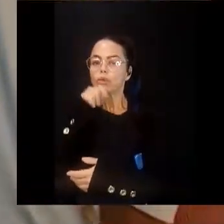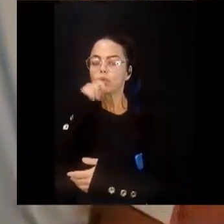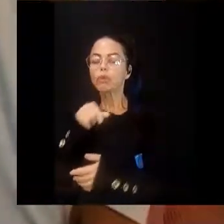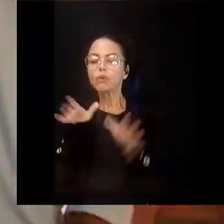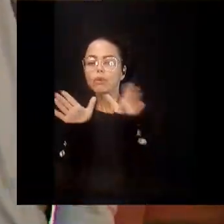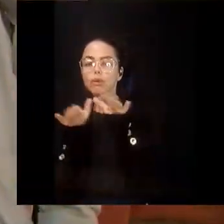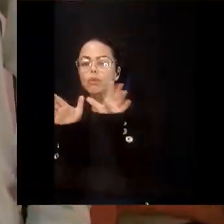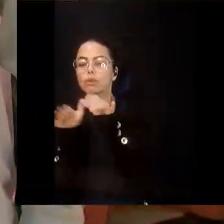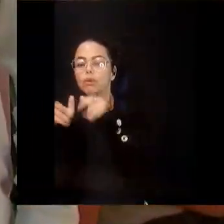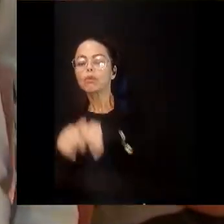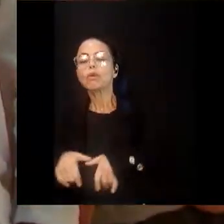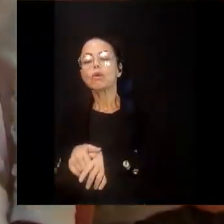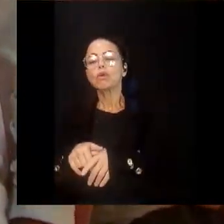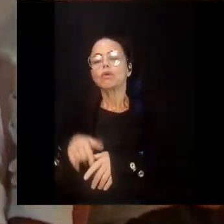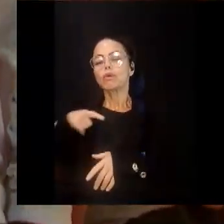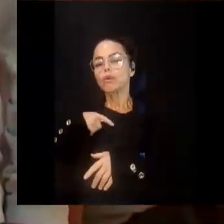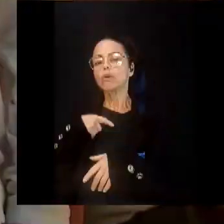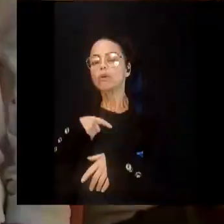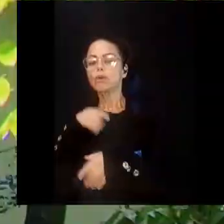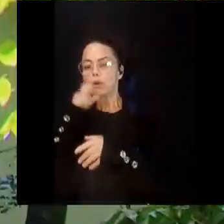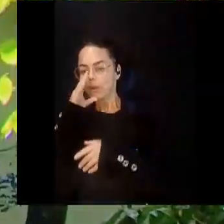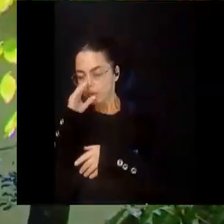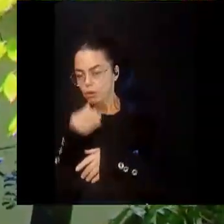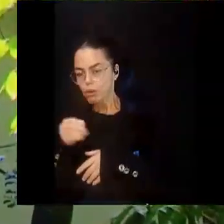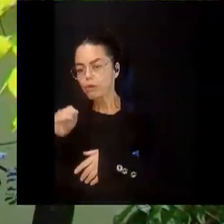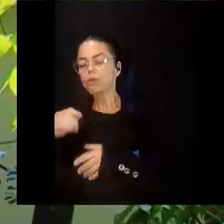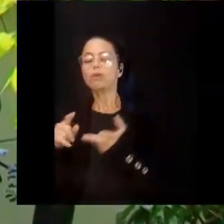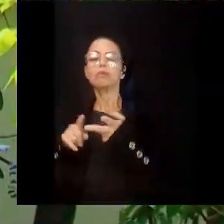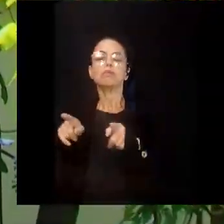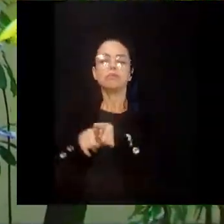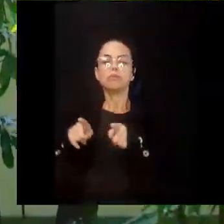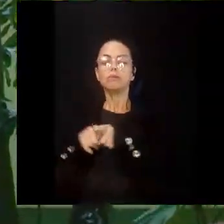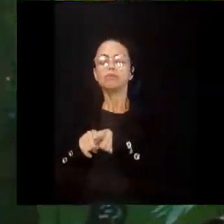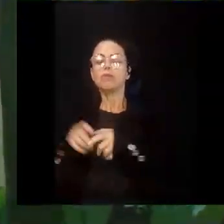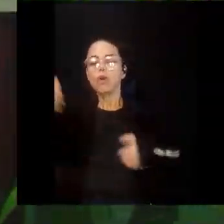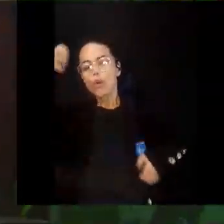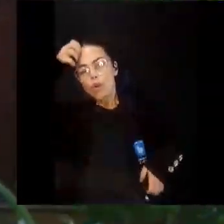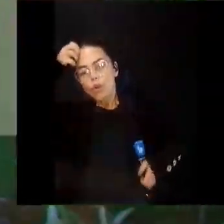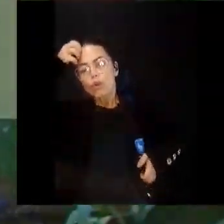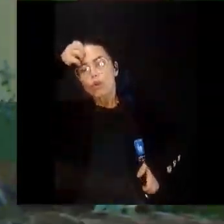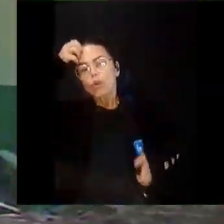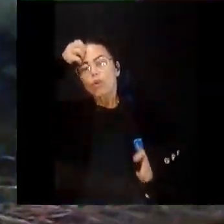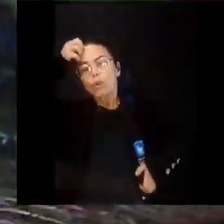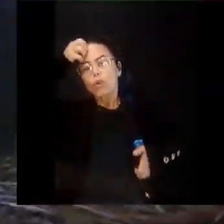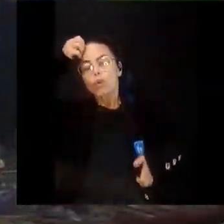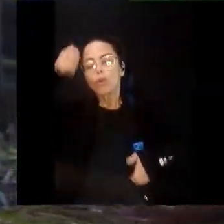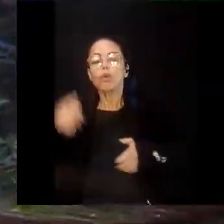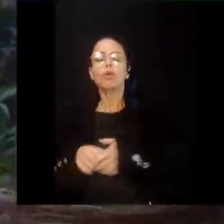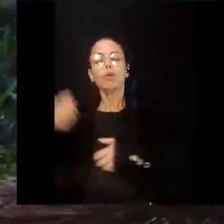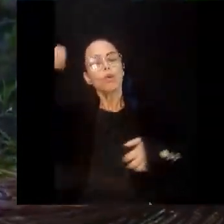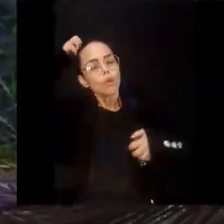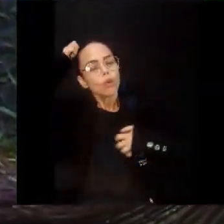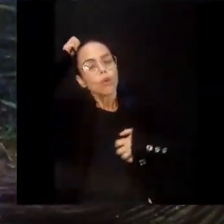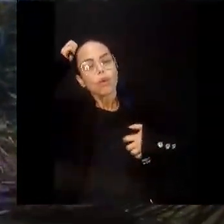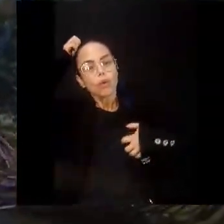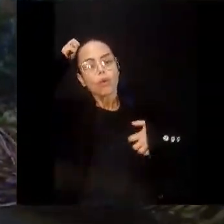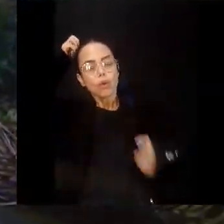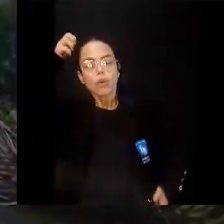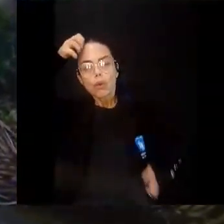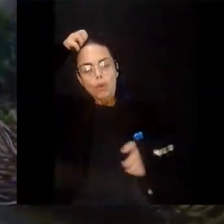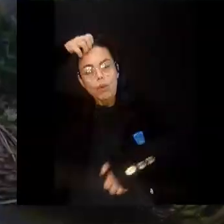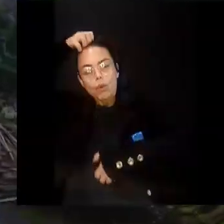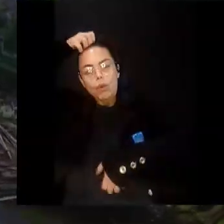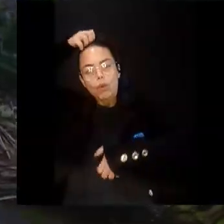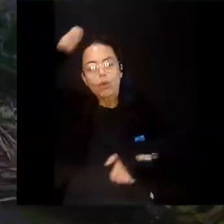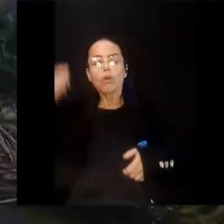espaço, tem tatu, tem os micos também, né? Então tem muita fauna, muitos animais aqui no próprio